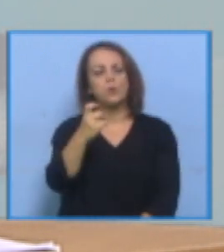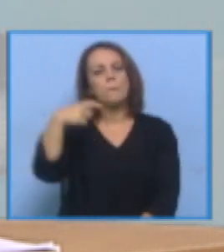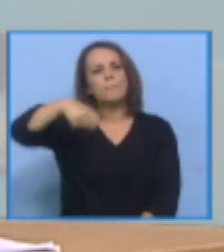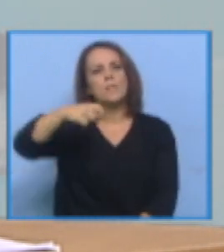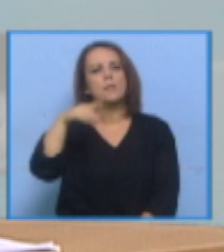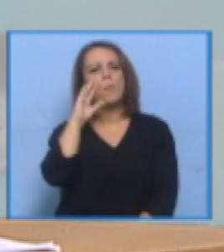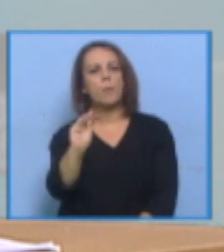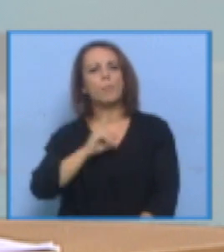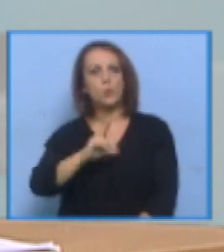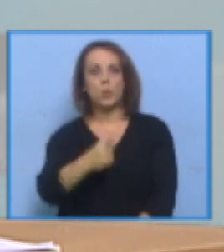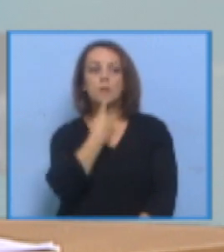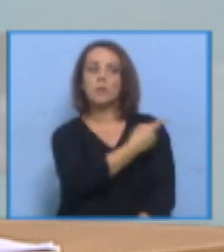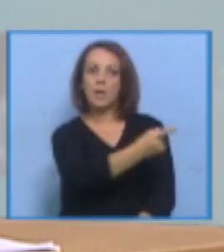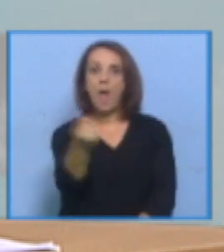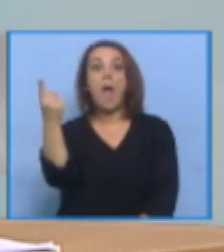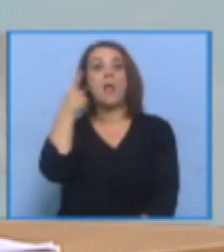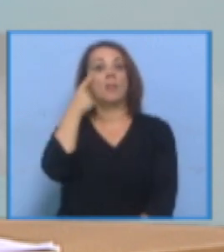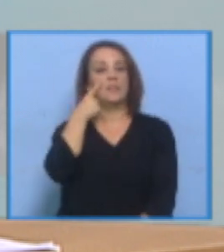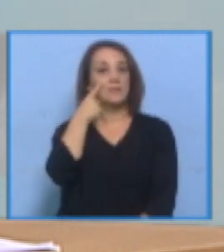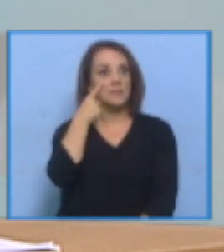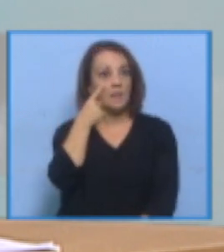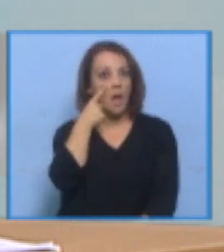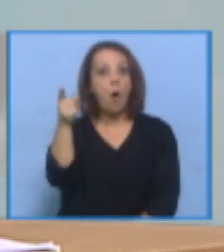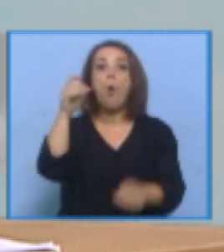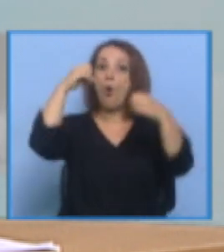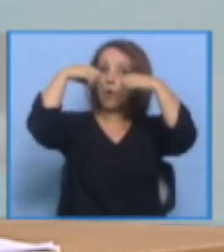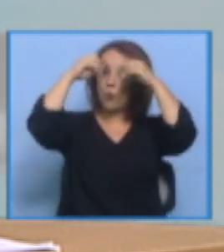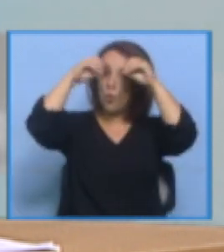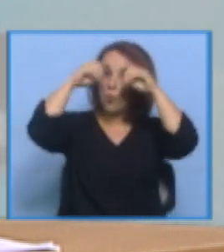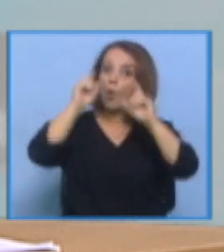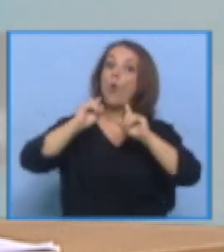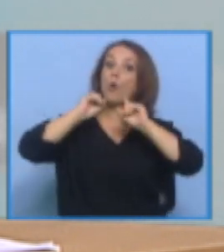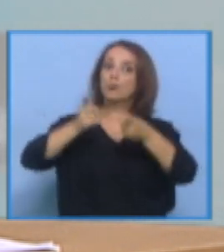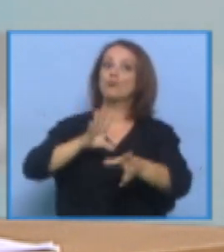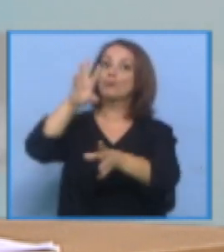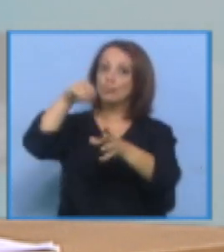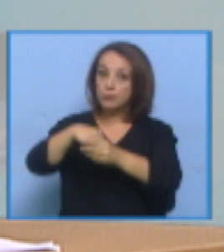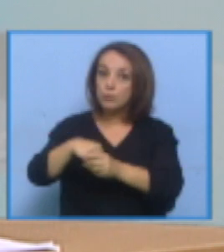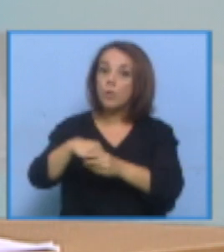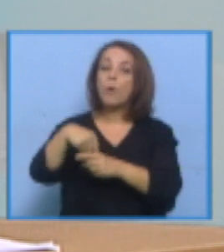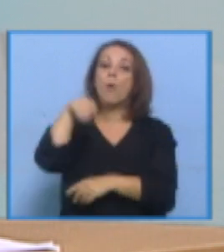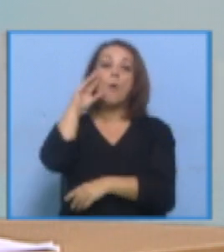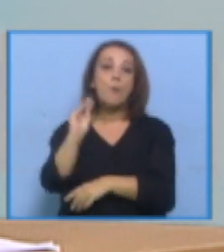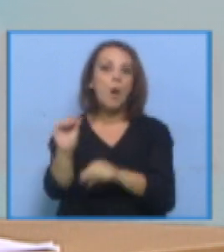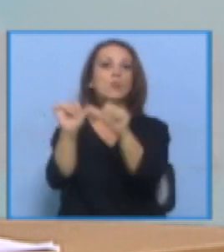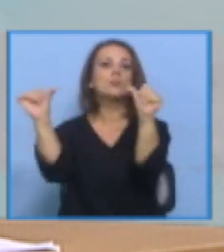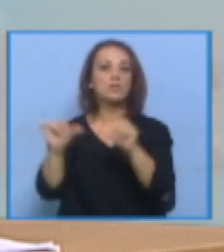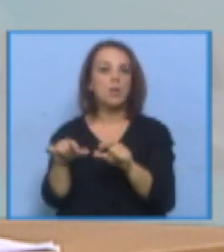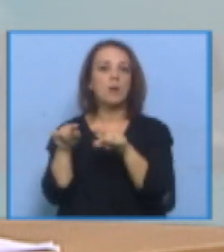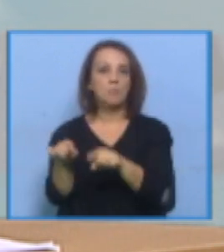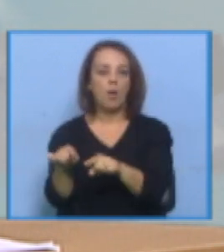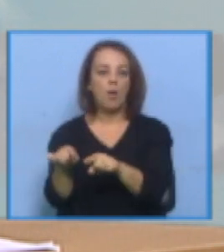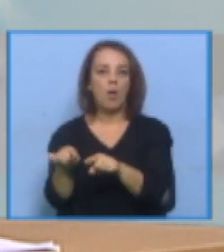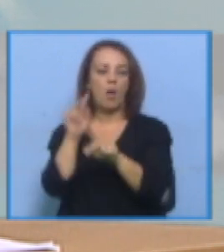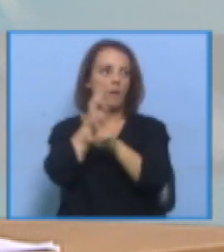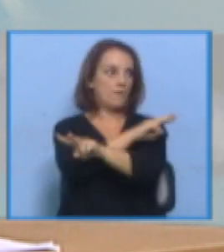atenção para essa necessidade. A Google já está a entrar no mercado bancário. Portanto, por um lado temos todo o emprego a